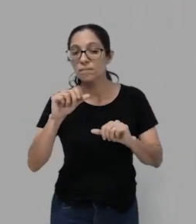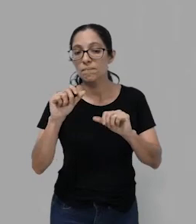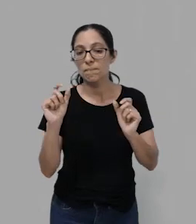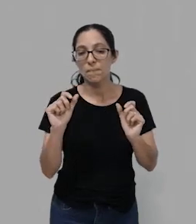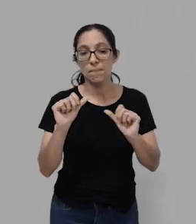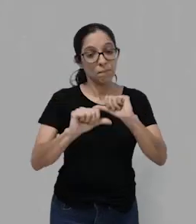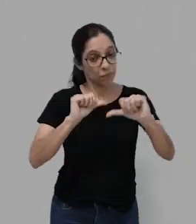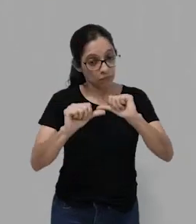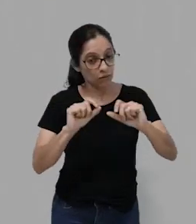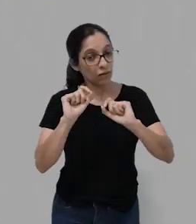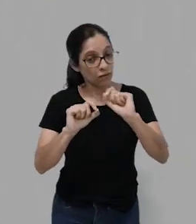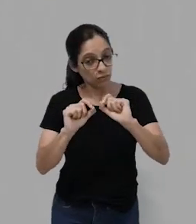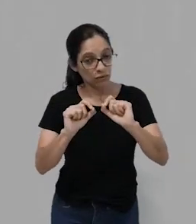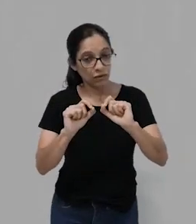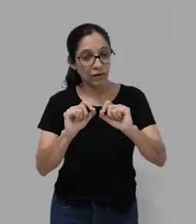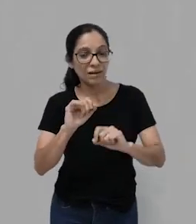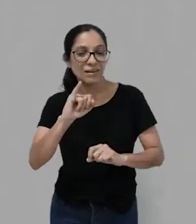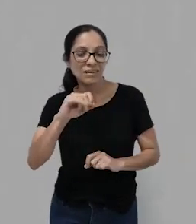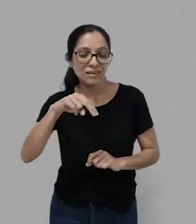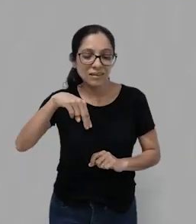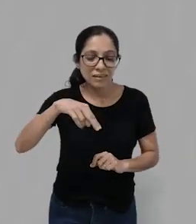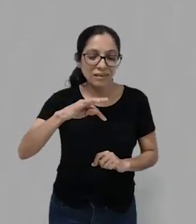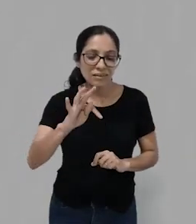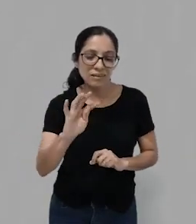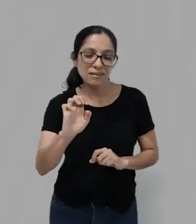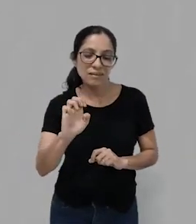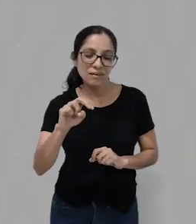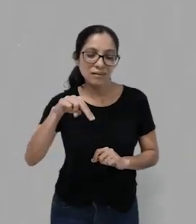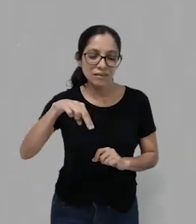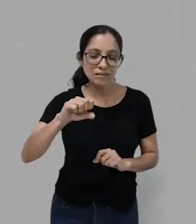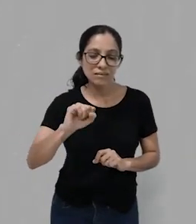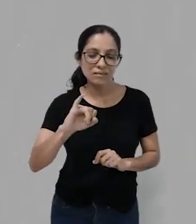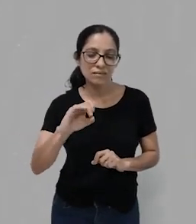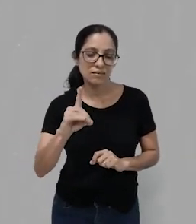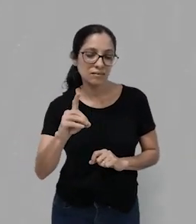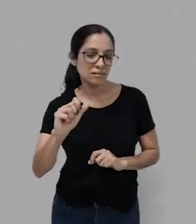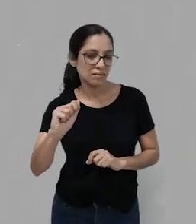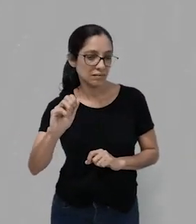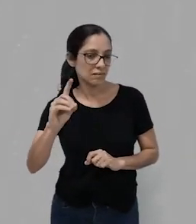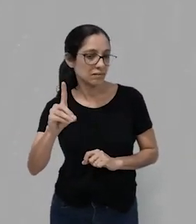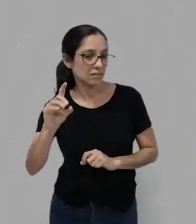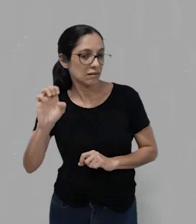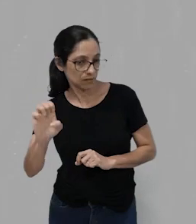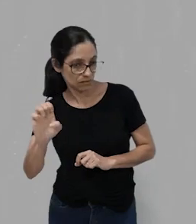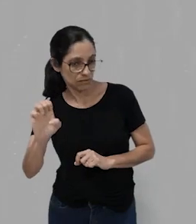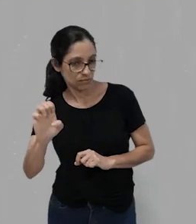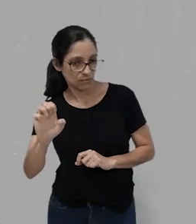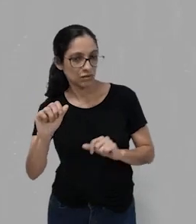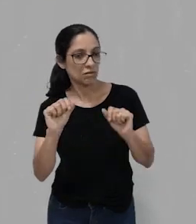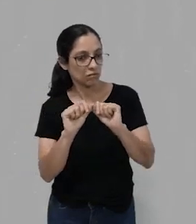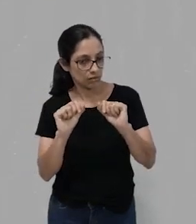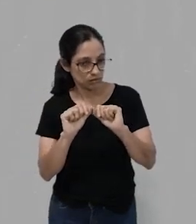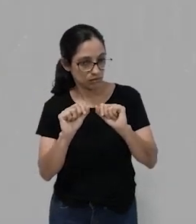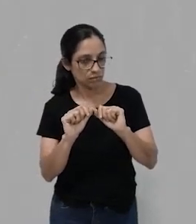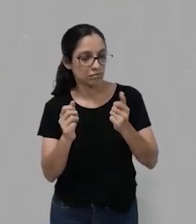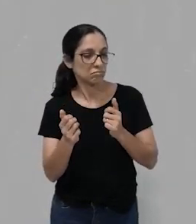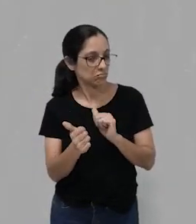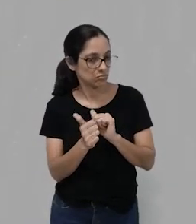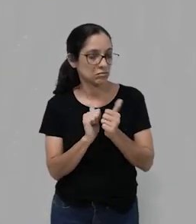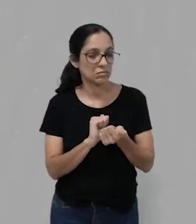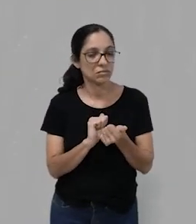anaeróbico ou aeróbico é o quê? É a intensidade na qual eu exerço esse tipo de exercício físico. Conseguiram compreender isso